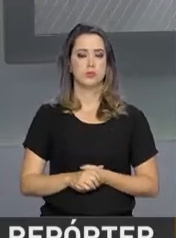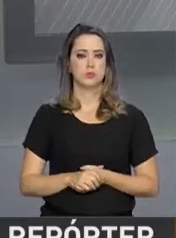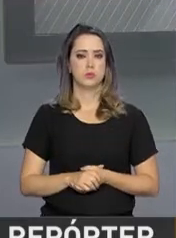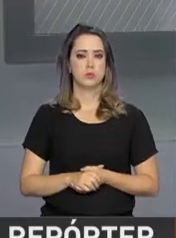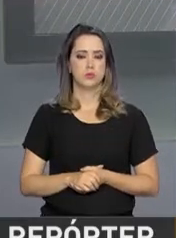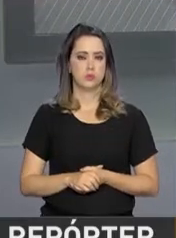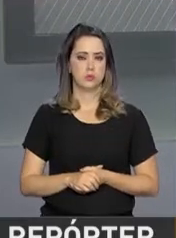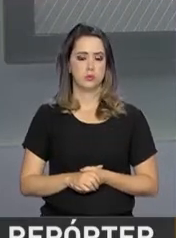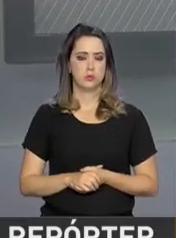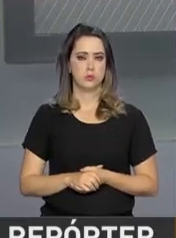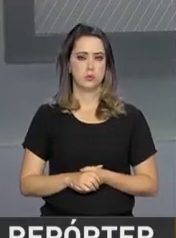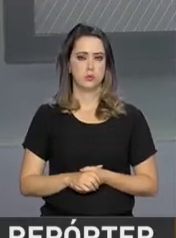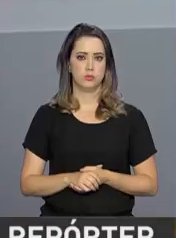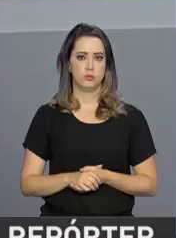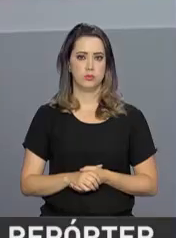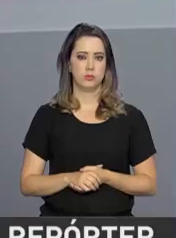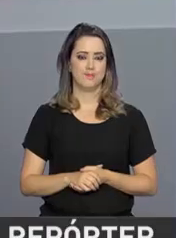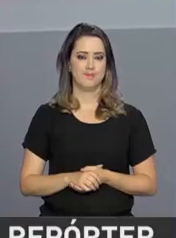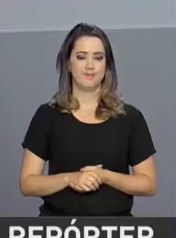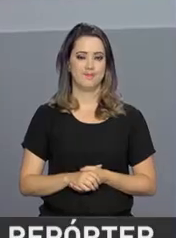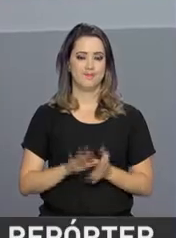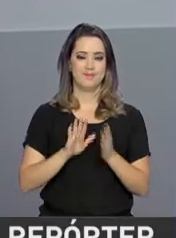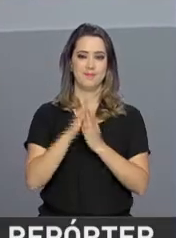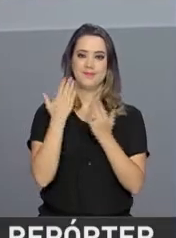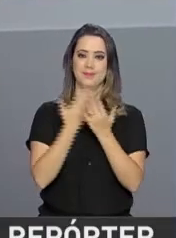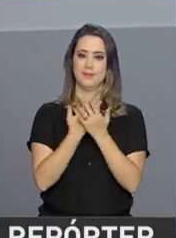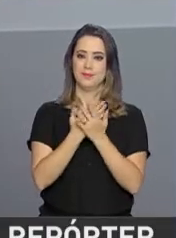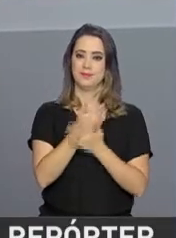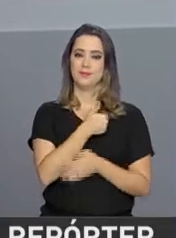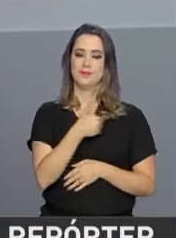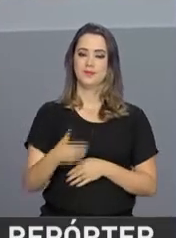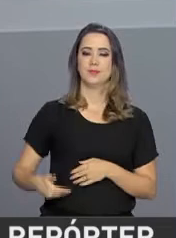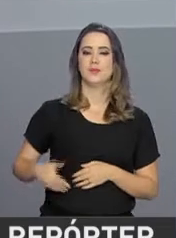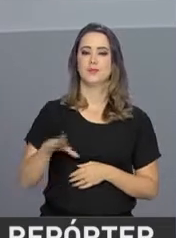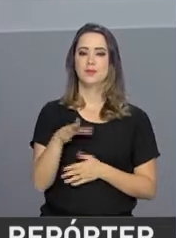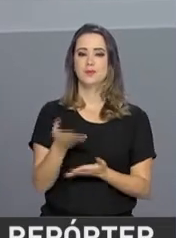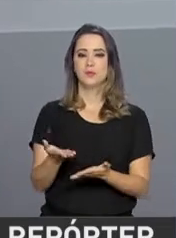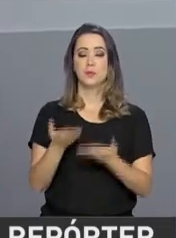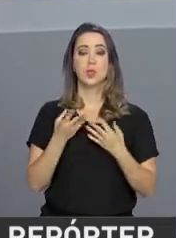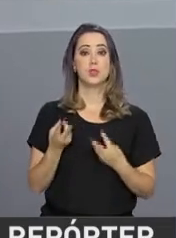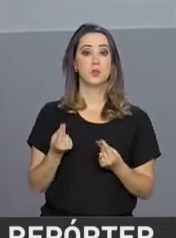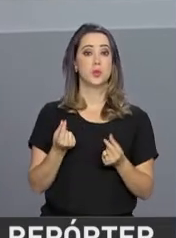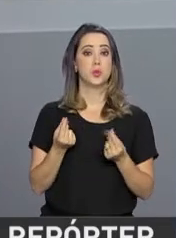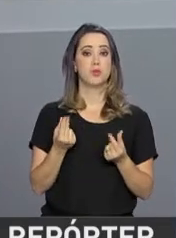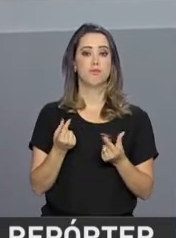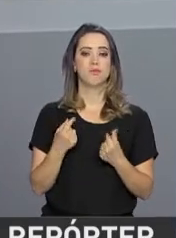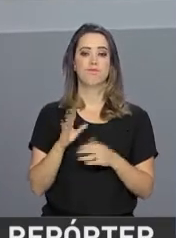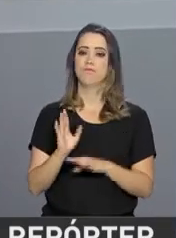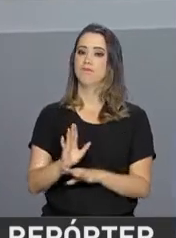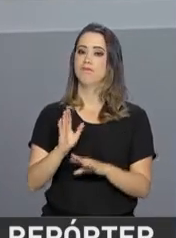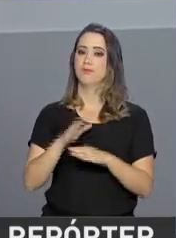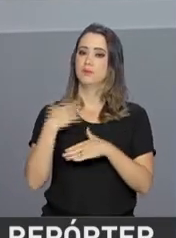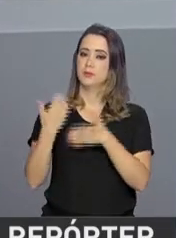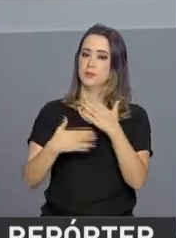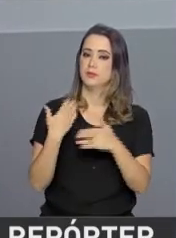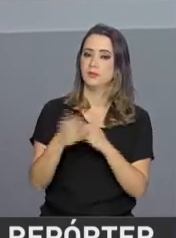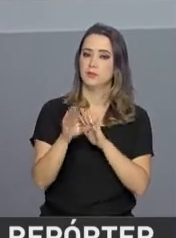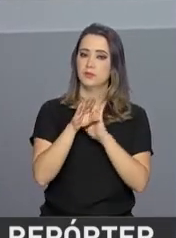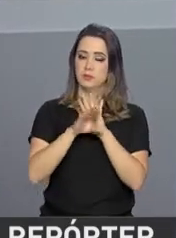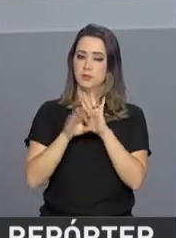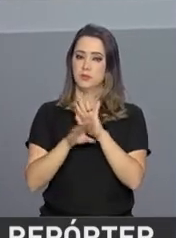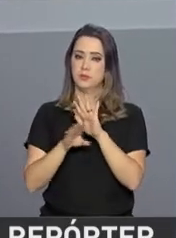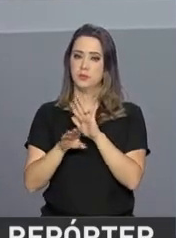sisfiesportal.mec.gov.br as escolas públicas de todo o país vão receber recursos para apoiar o desenvolvimento de projectos